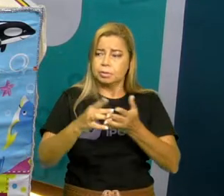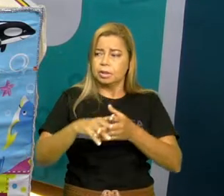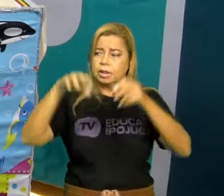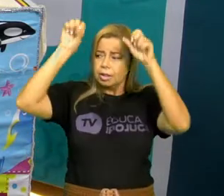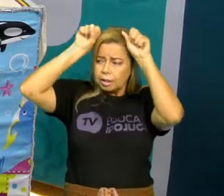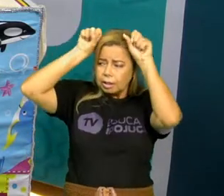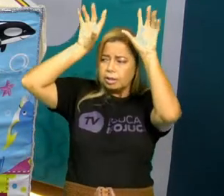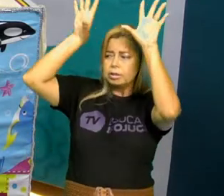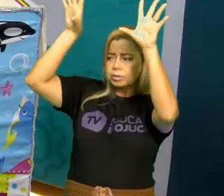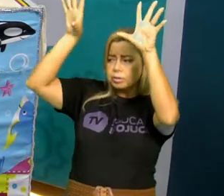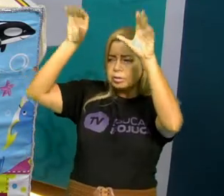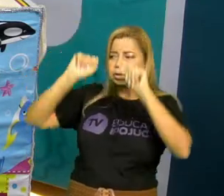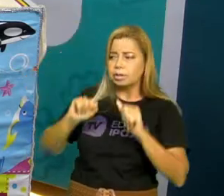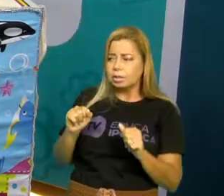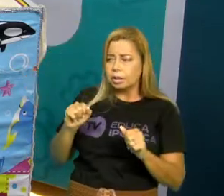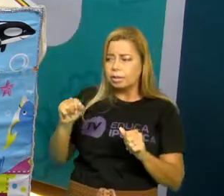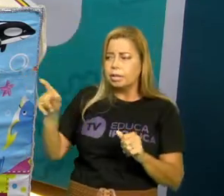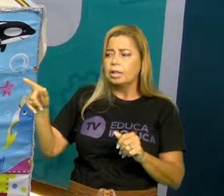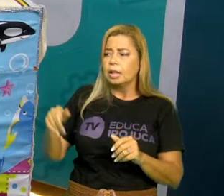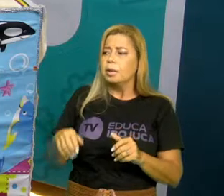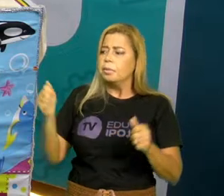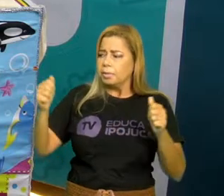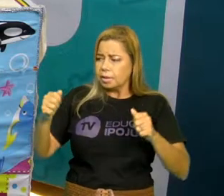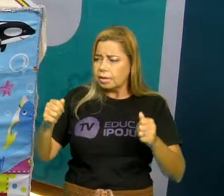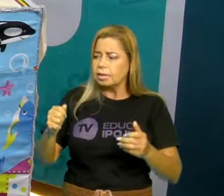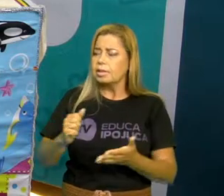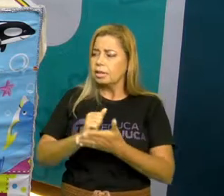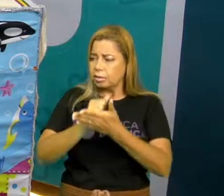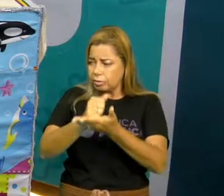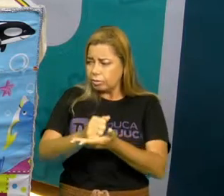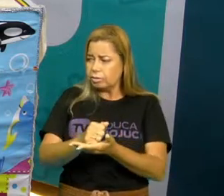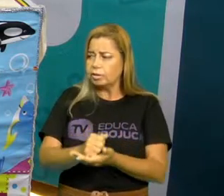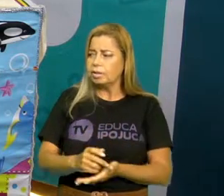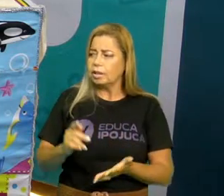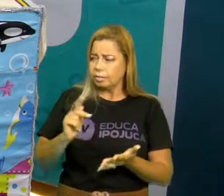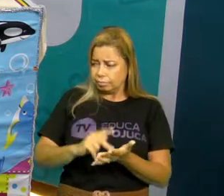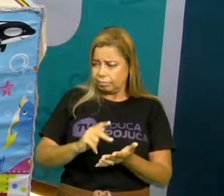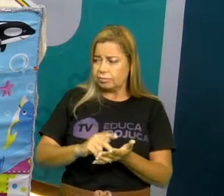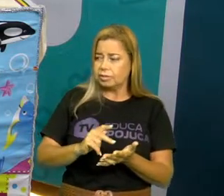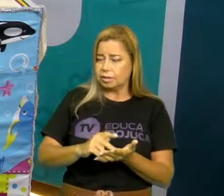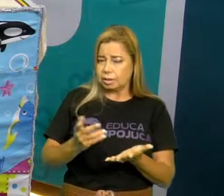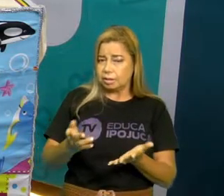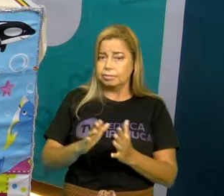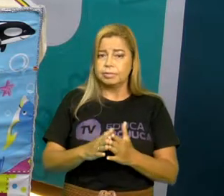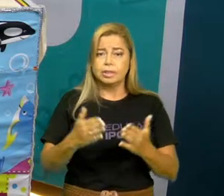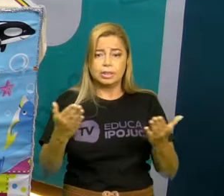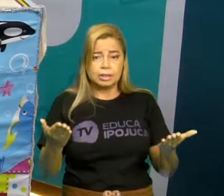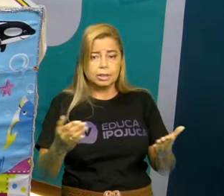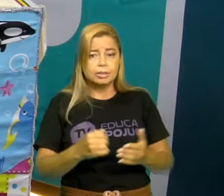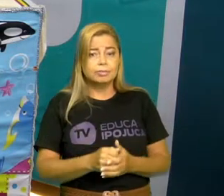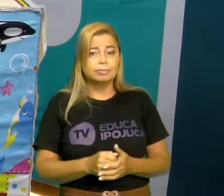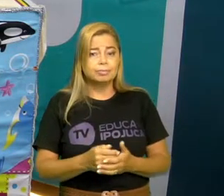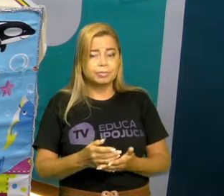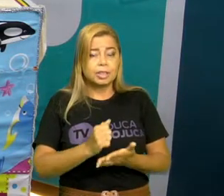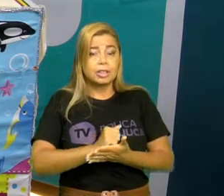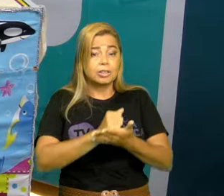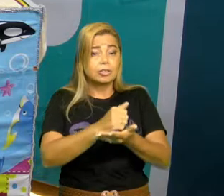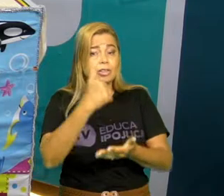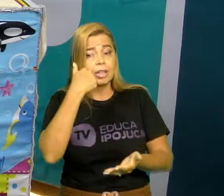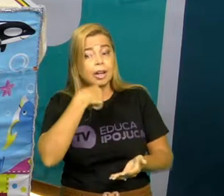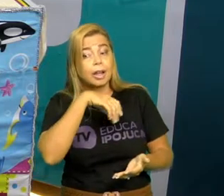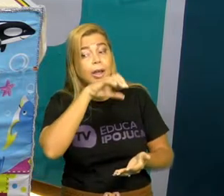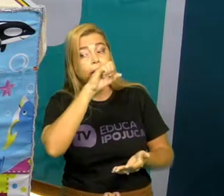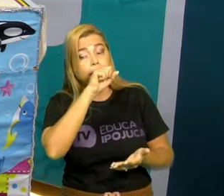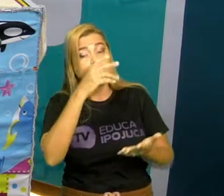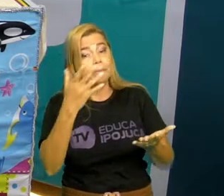que ajudar todo mundo em casa. Isso mesmo. Tem que ajudar a mamãe a fazer as coisas em casa, tá, criançada? Não ficar